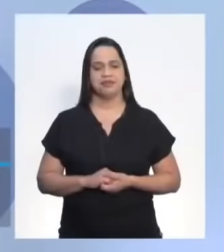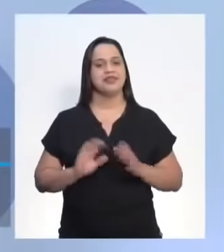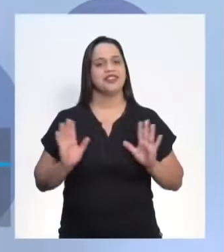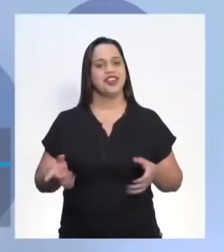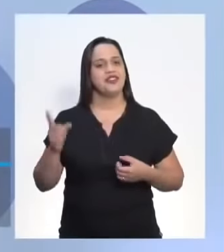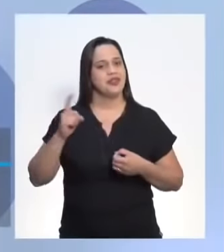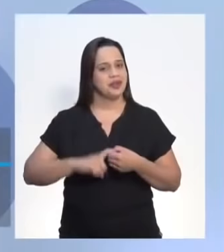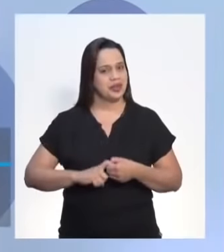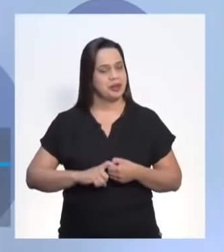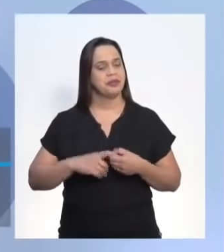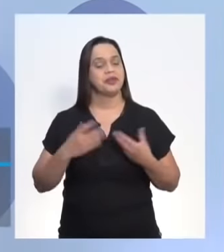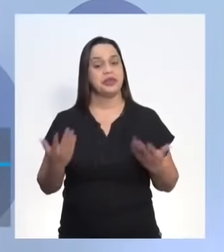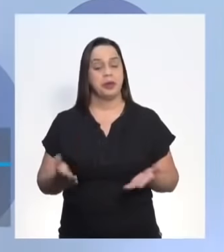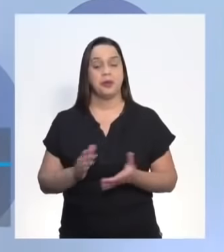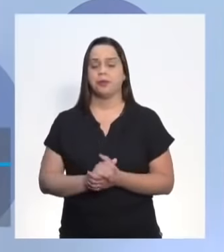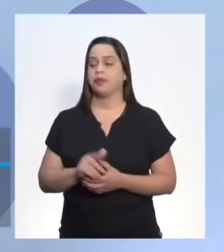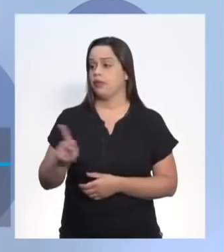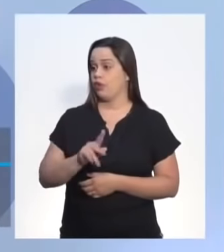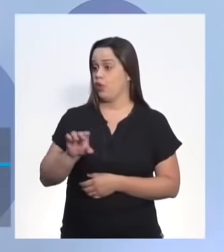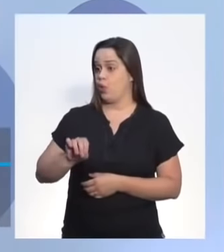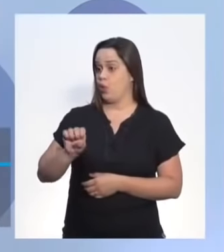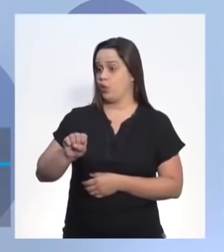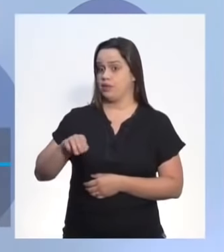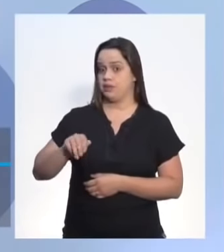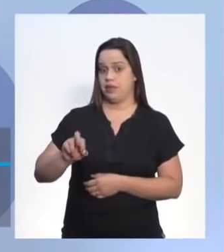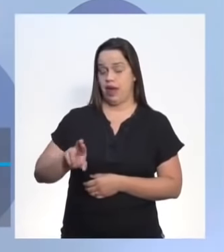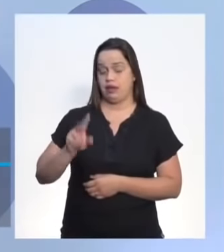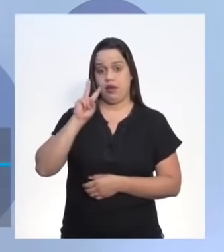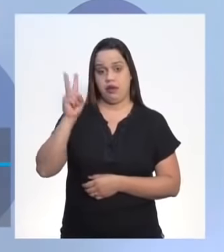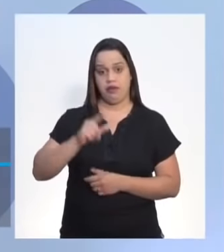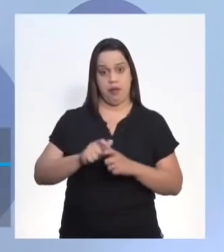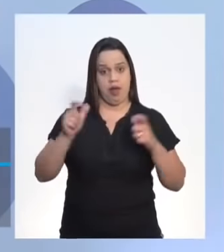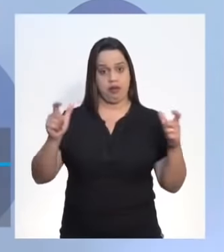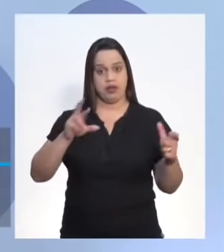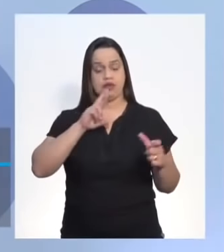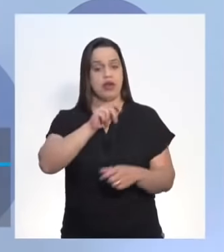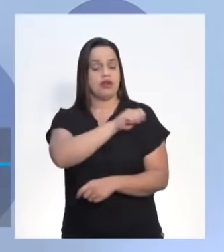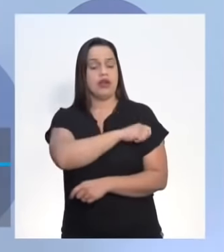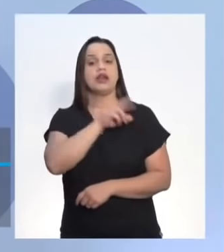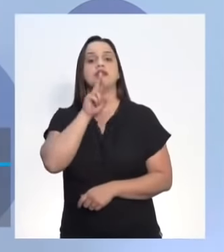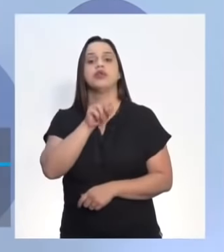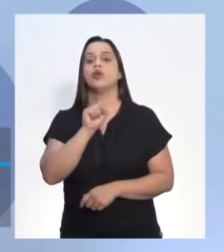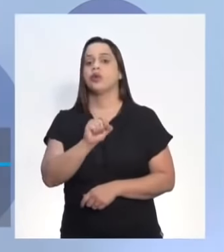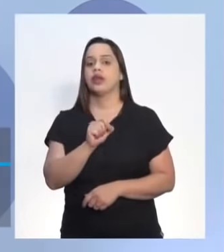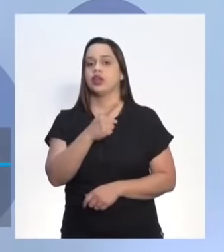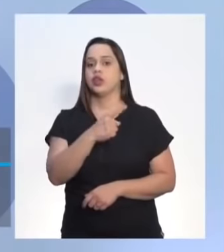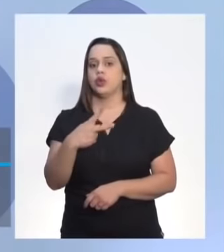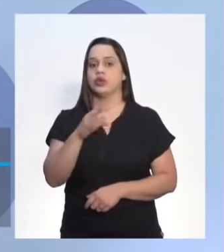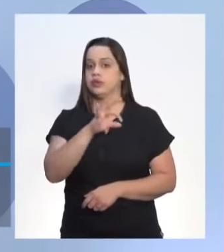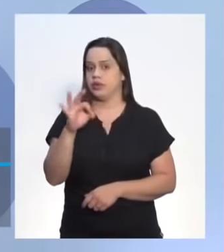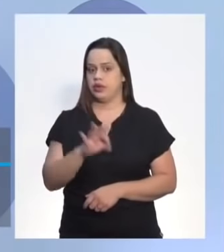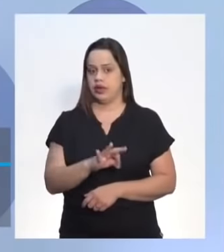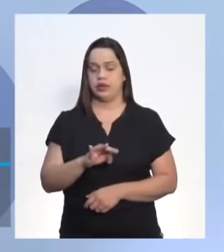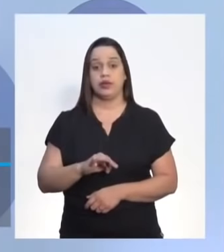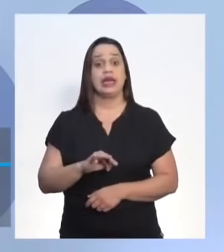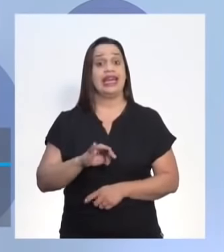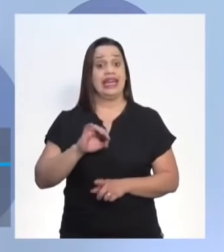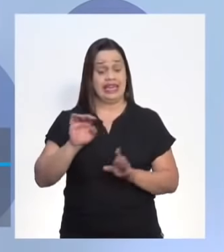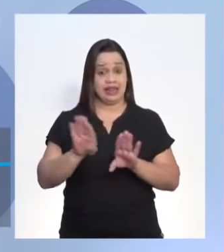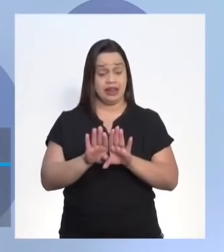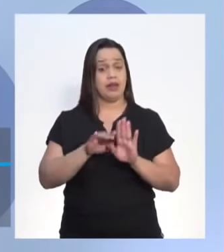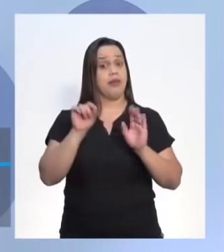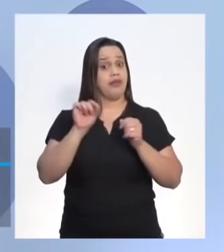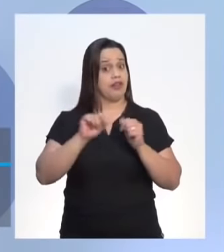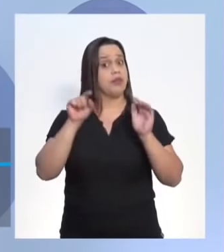Retornamos aqui. Ó, Osmar, a maioria aqui que eu consegui localizar respondeu como 12%. Tá. E mando outra pergunta aí, ó.